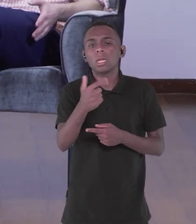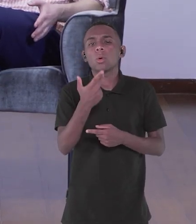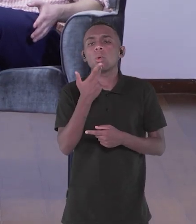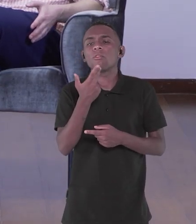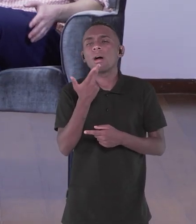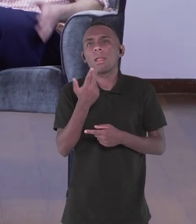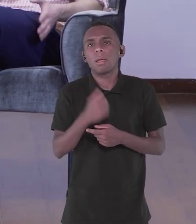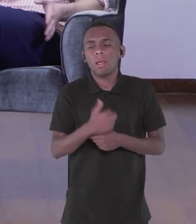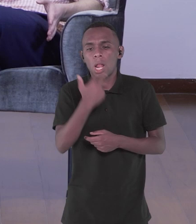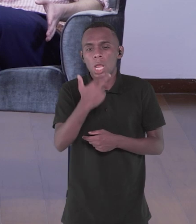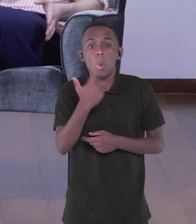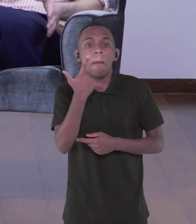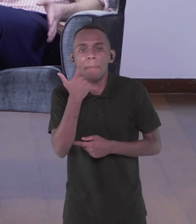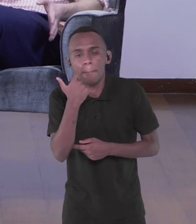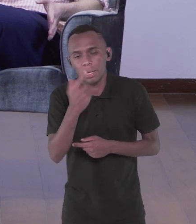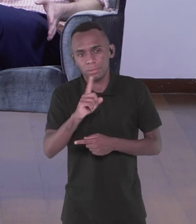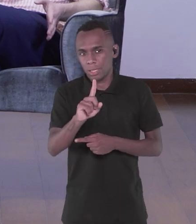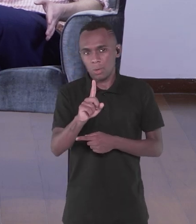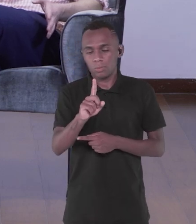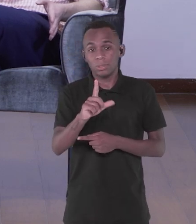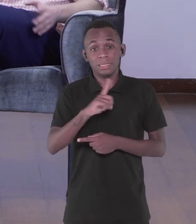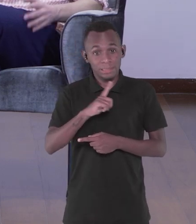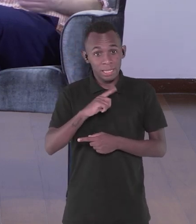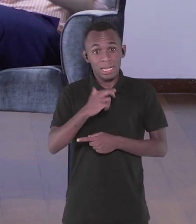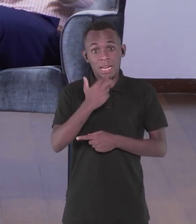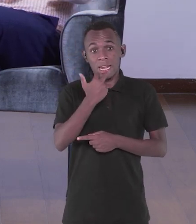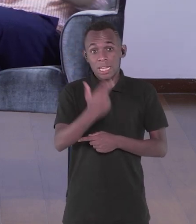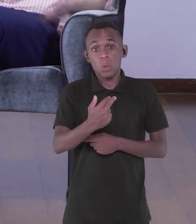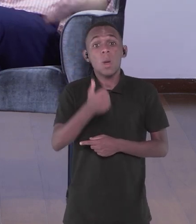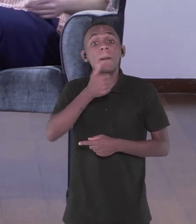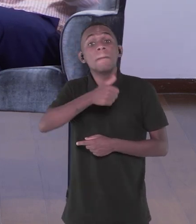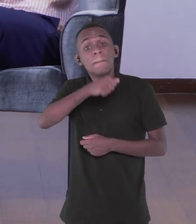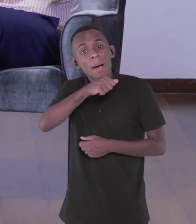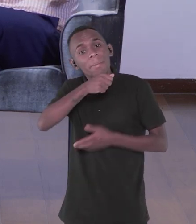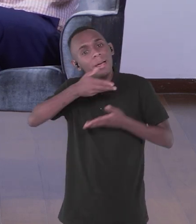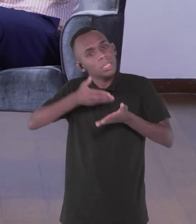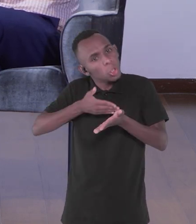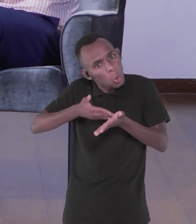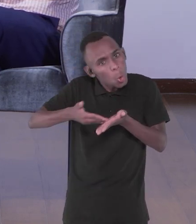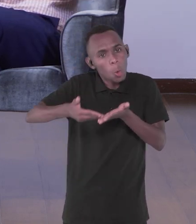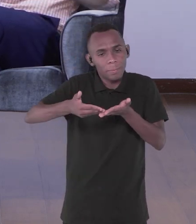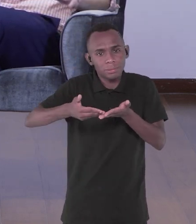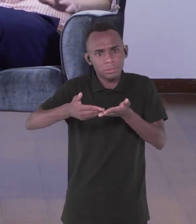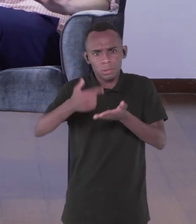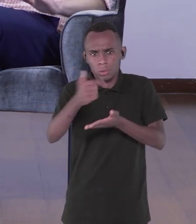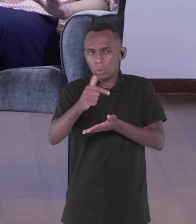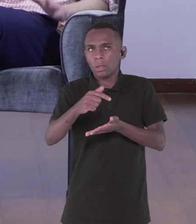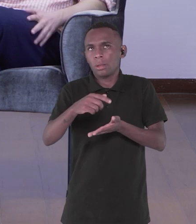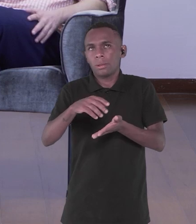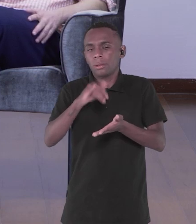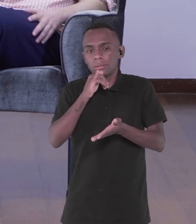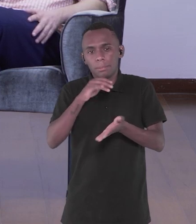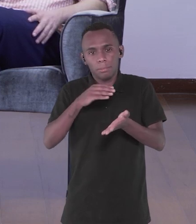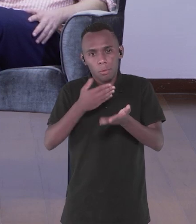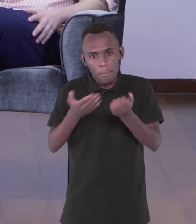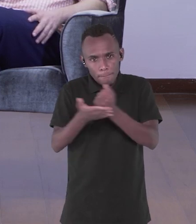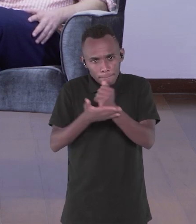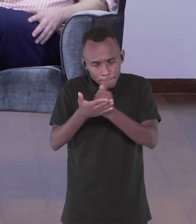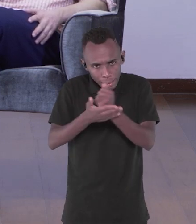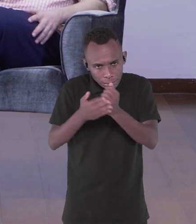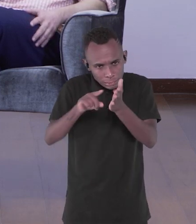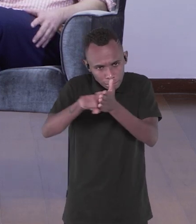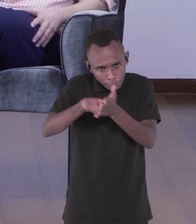materna. Então deve ter um motivo muito claro ali, né? Obviamente não tem nenhuma base científica no que eu estou falando aqui, não.